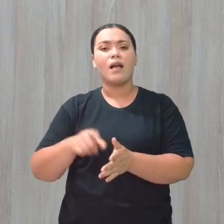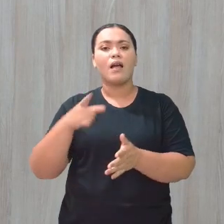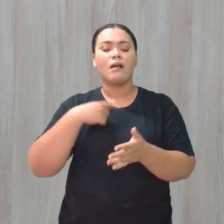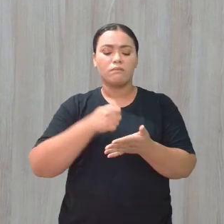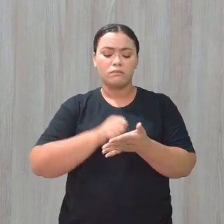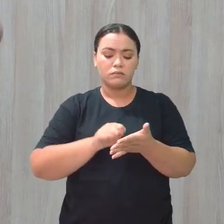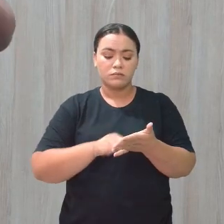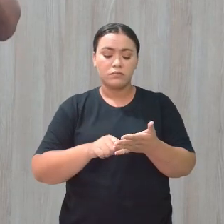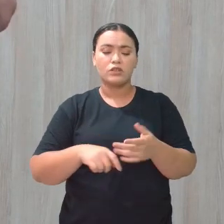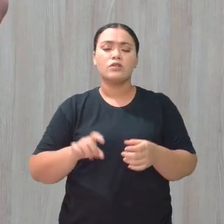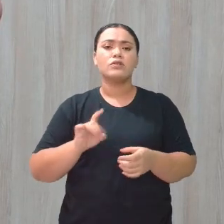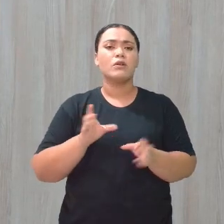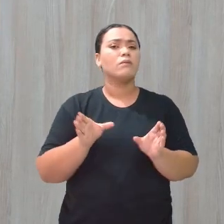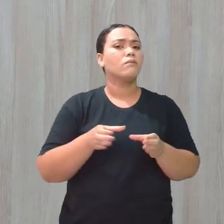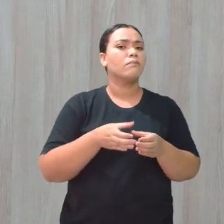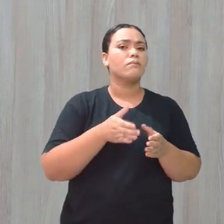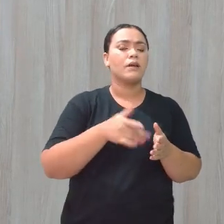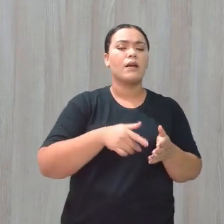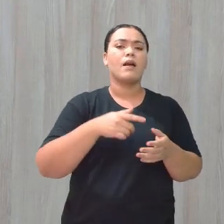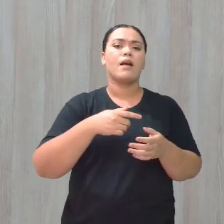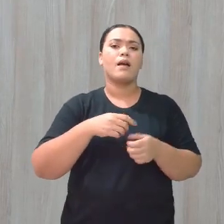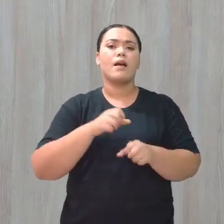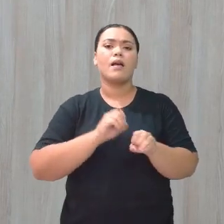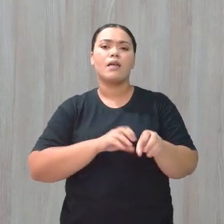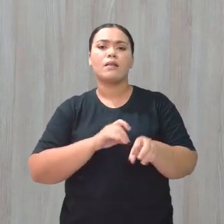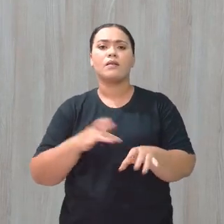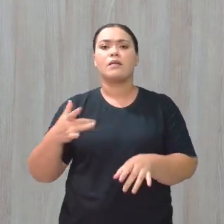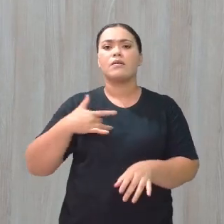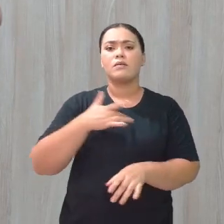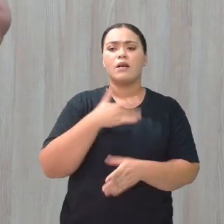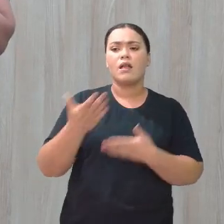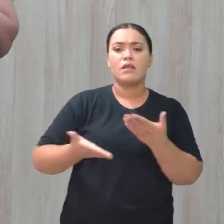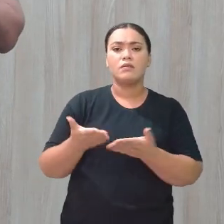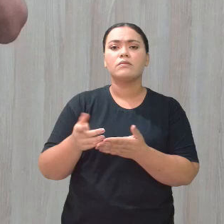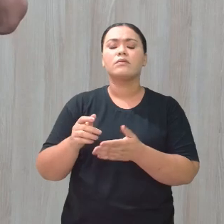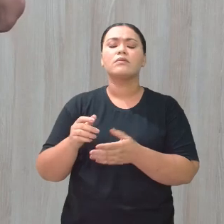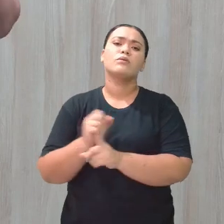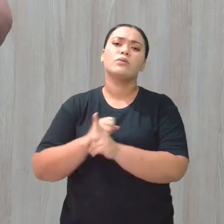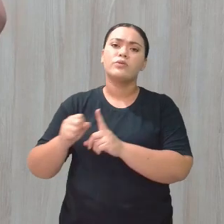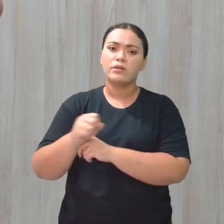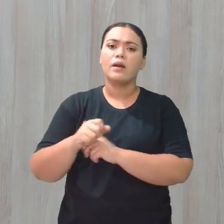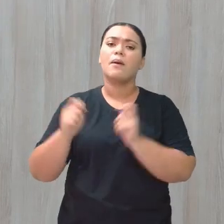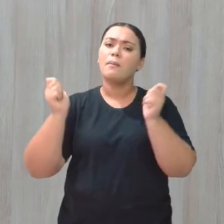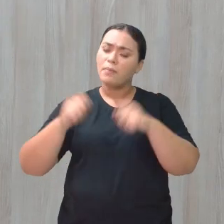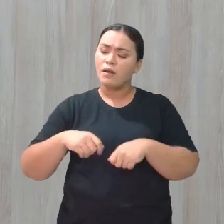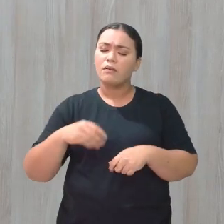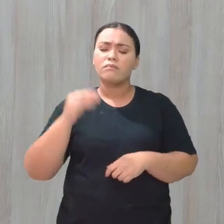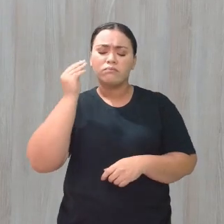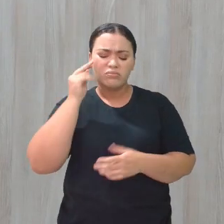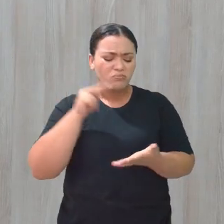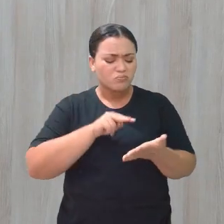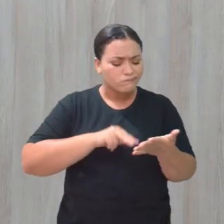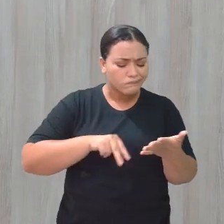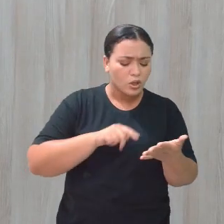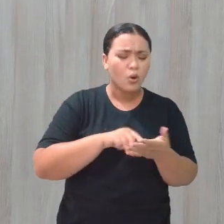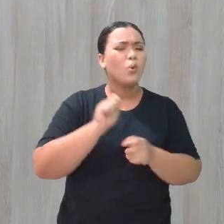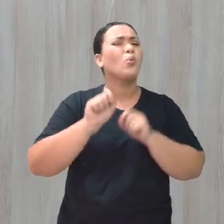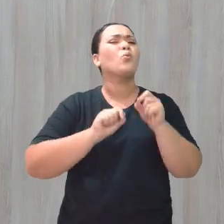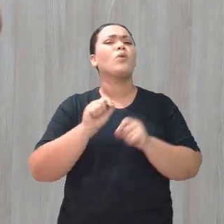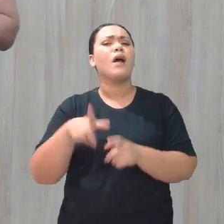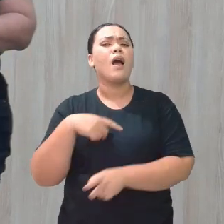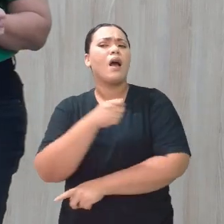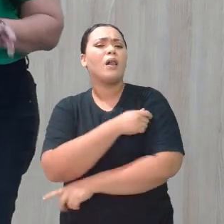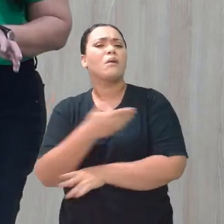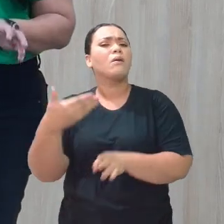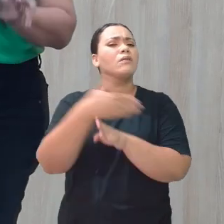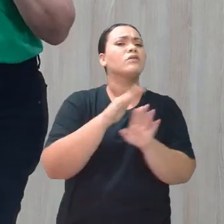que é só de educação, só de assistência, só de saúde, então dá para ver, de fato, o que está impedindo do estudante chegar na